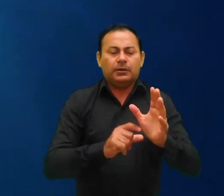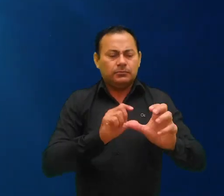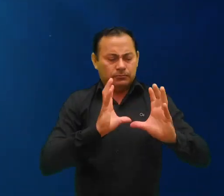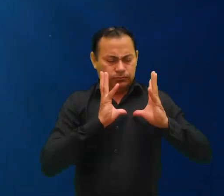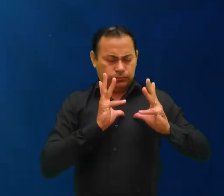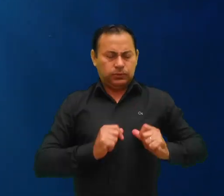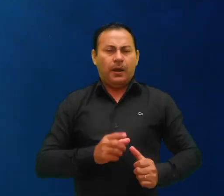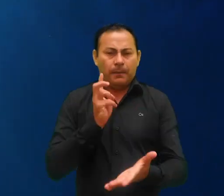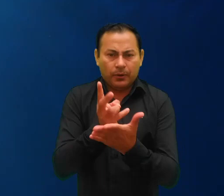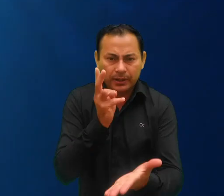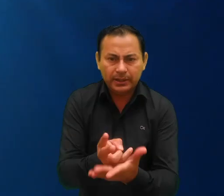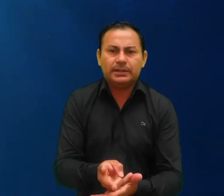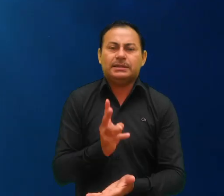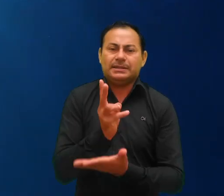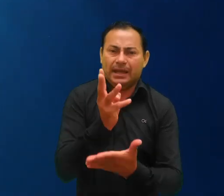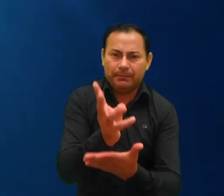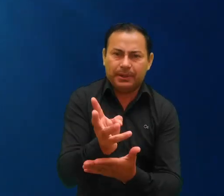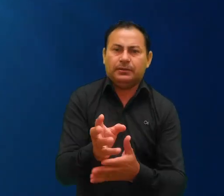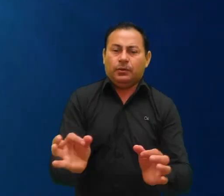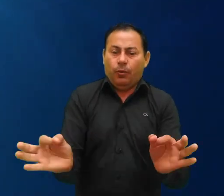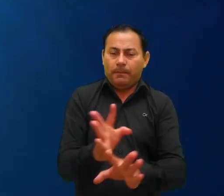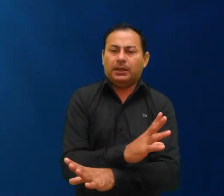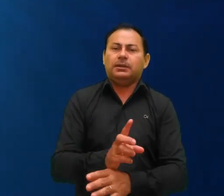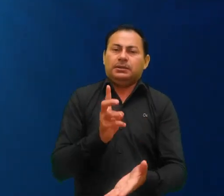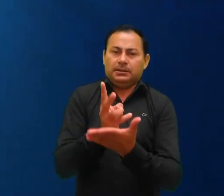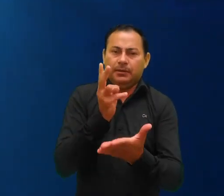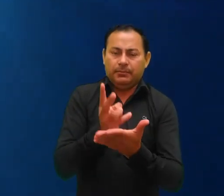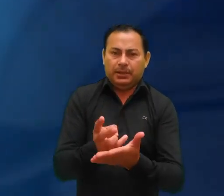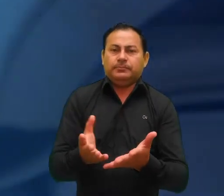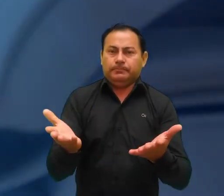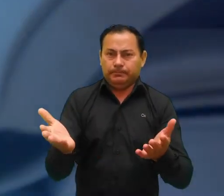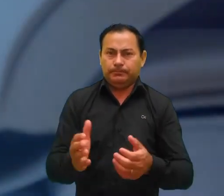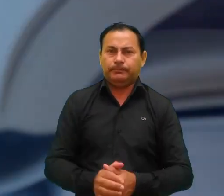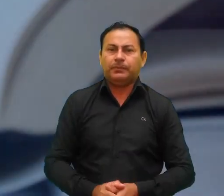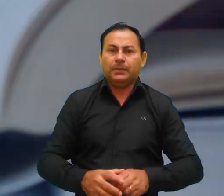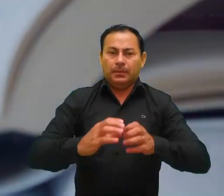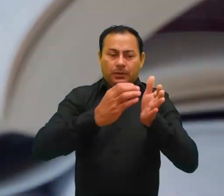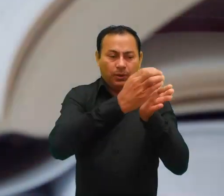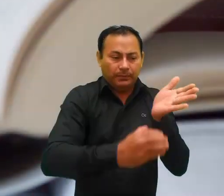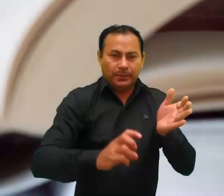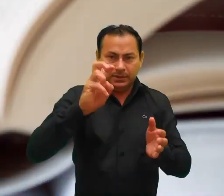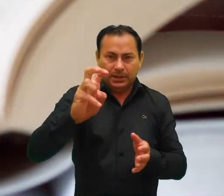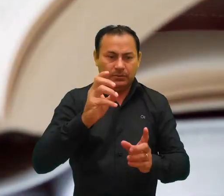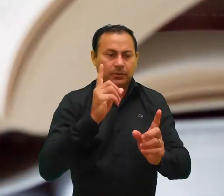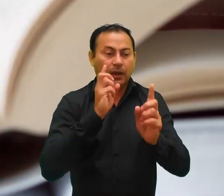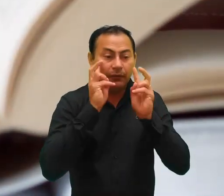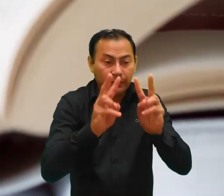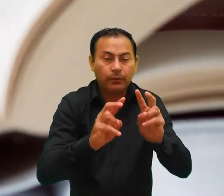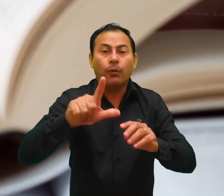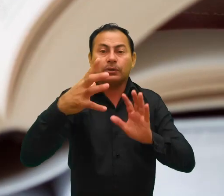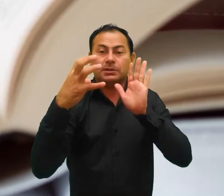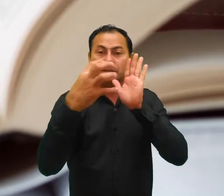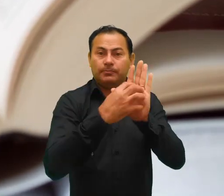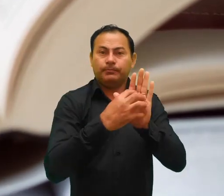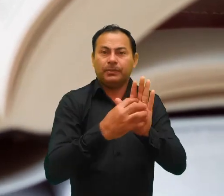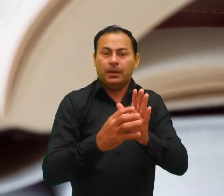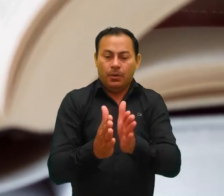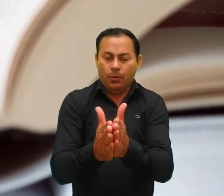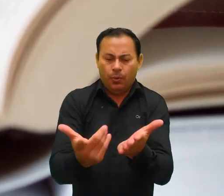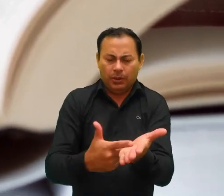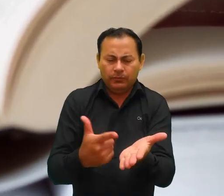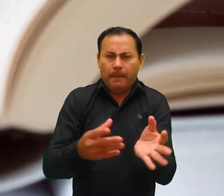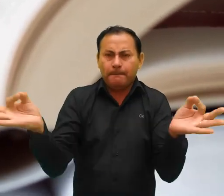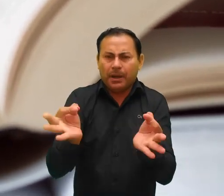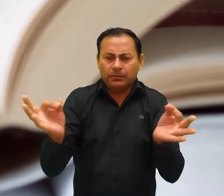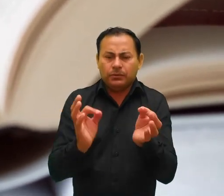purificação completa e permanente, para sempre limpo. No capítulo 5 encontramos outro símbolo, um